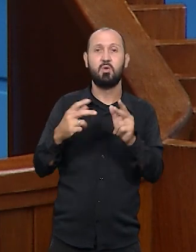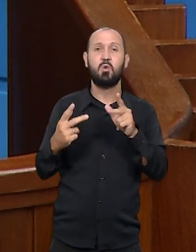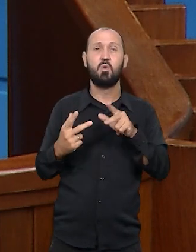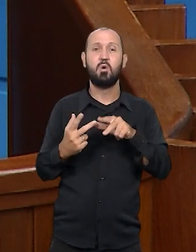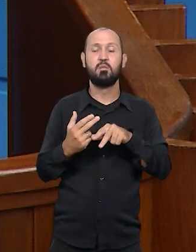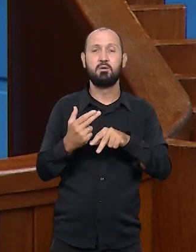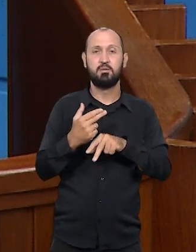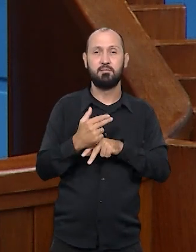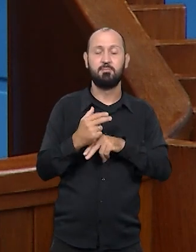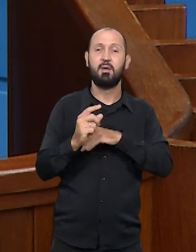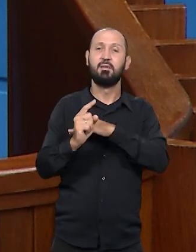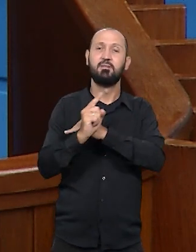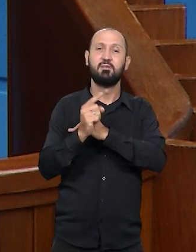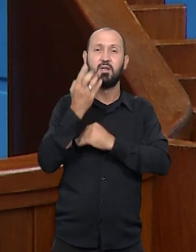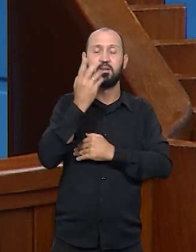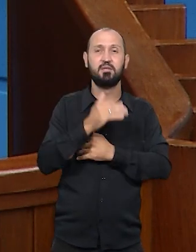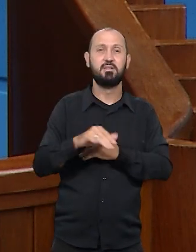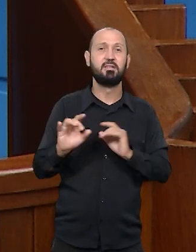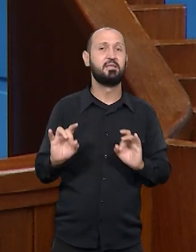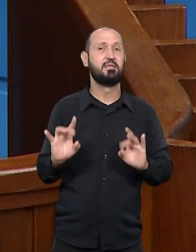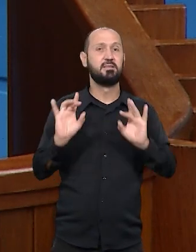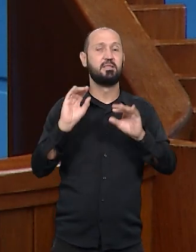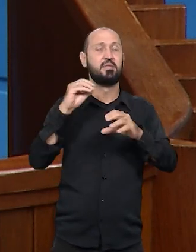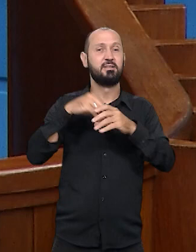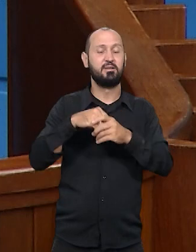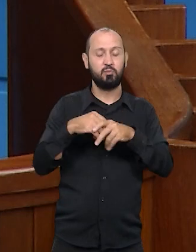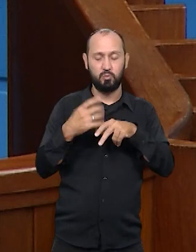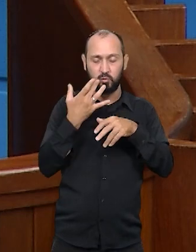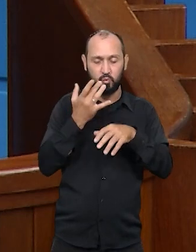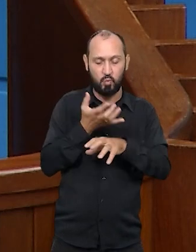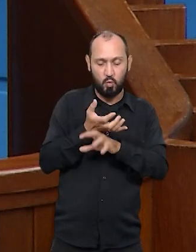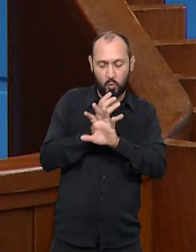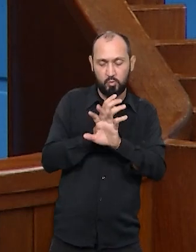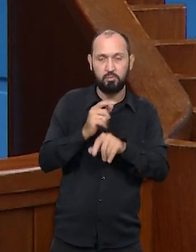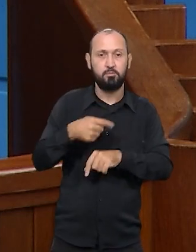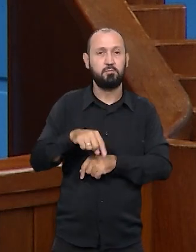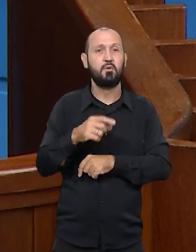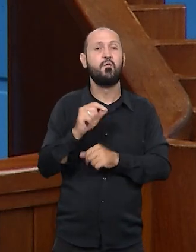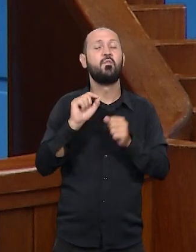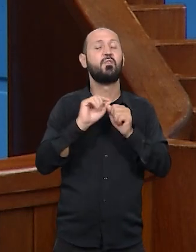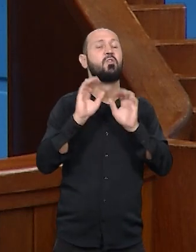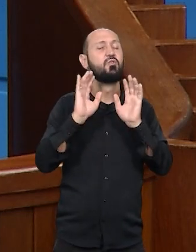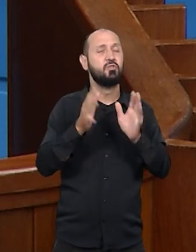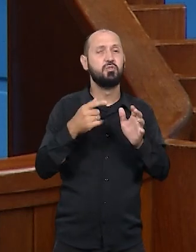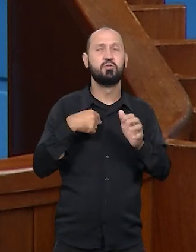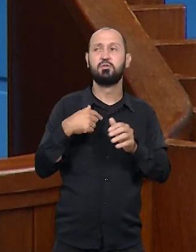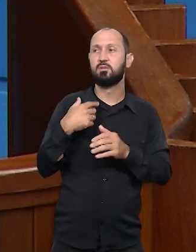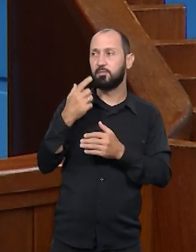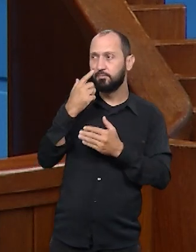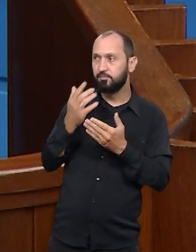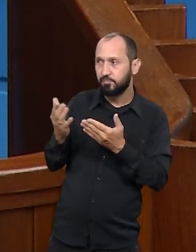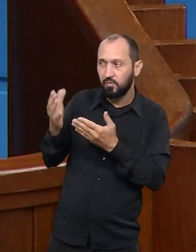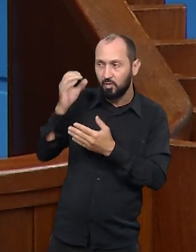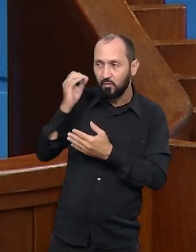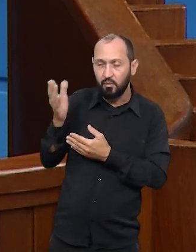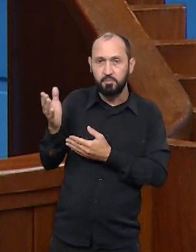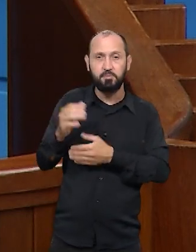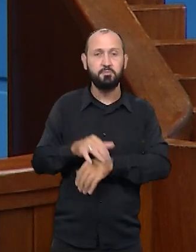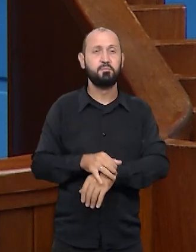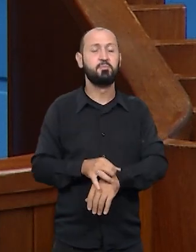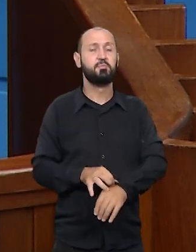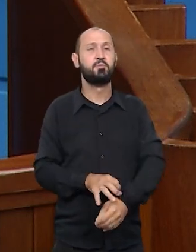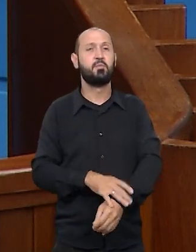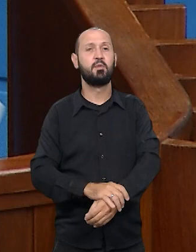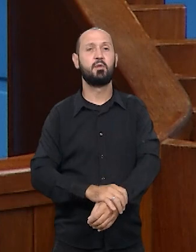querem é um centro de cirúrgico para atender essas crianças especificamente na área Ortopédica fiz aqui